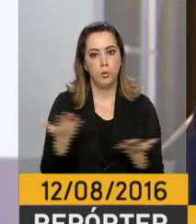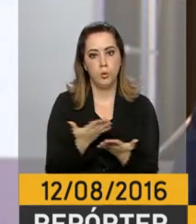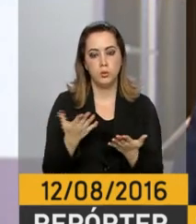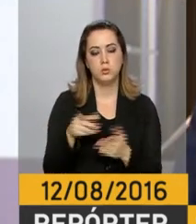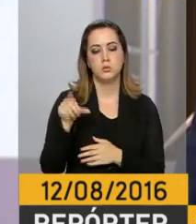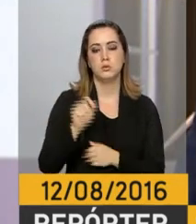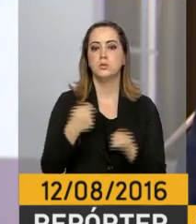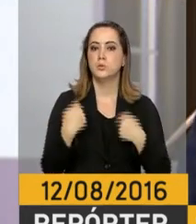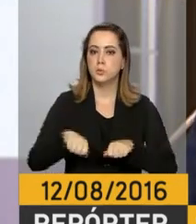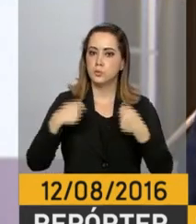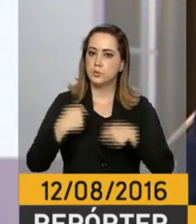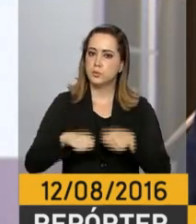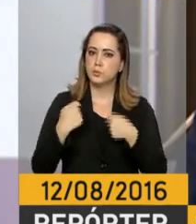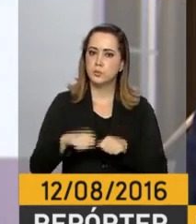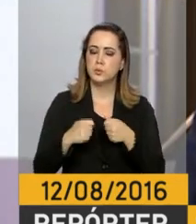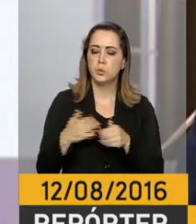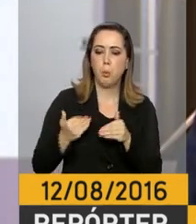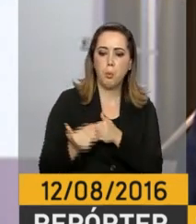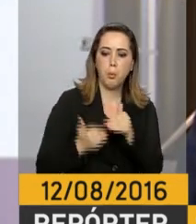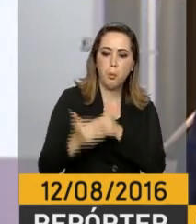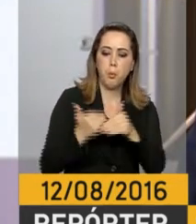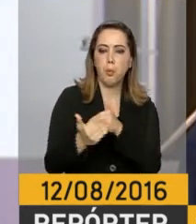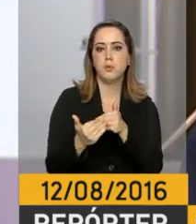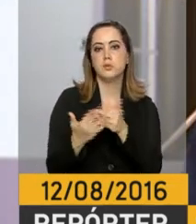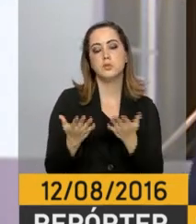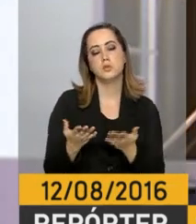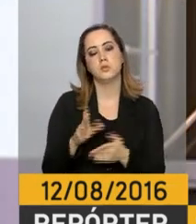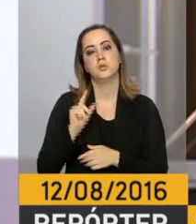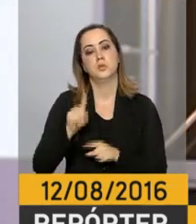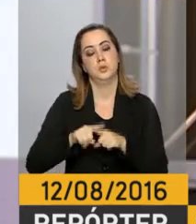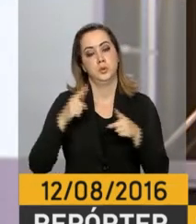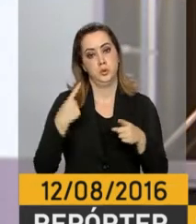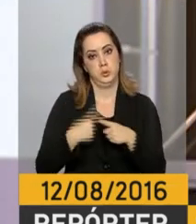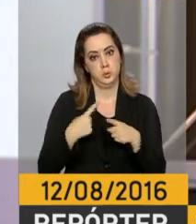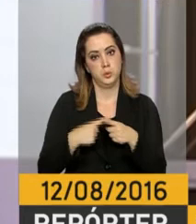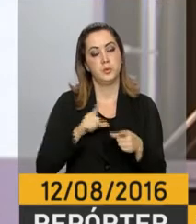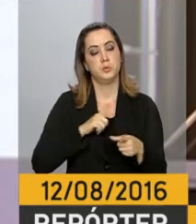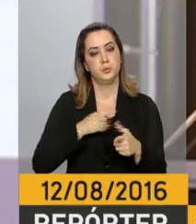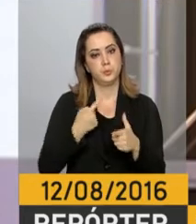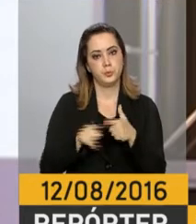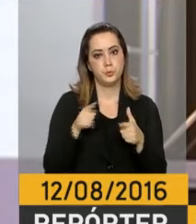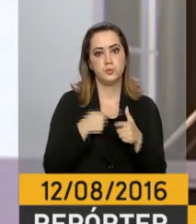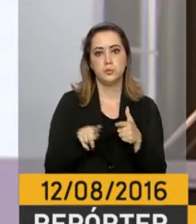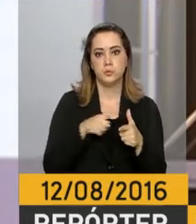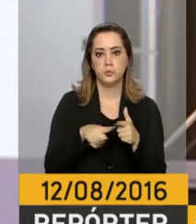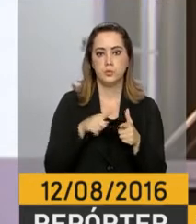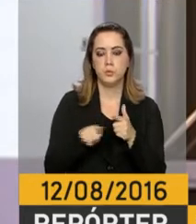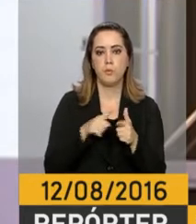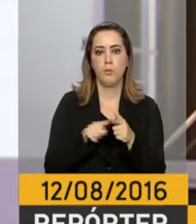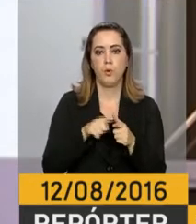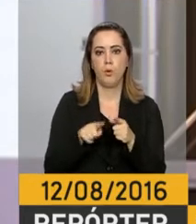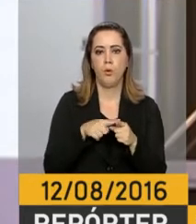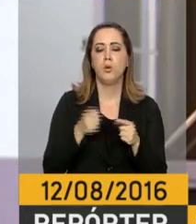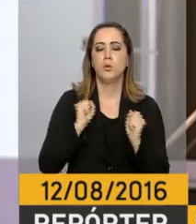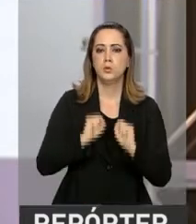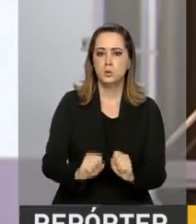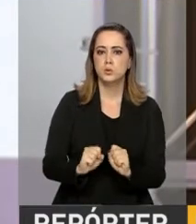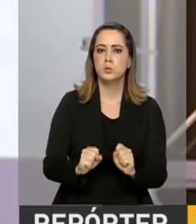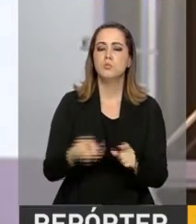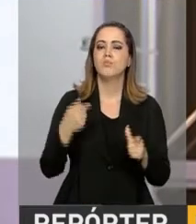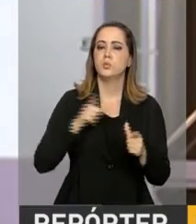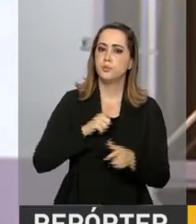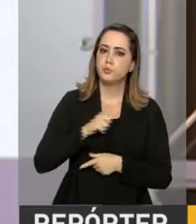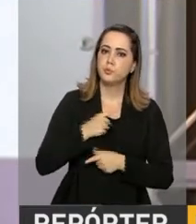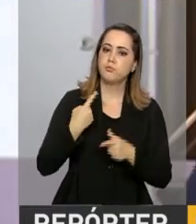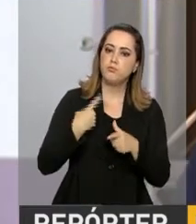como necessariamente permanente, pois há riscos à frente que podem ameaçar, de um